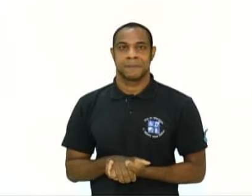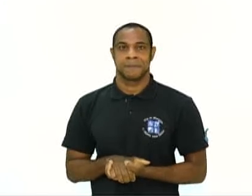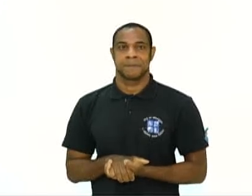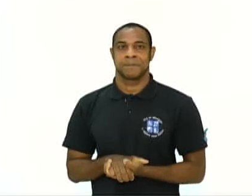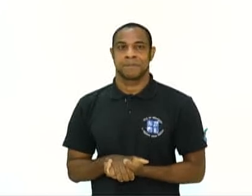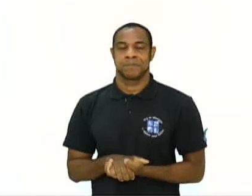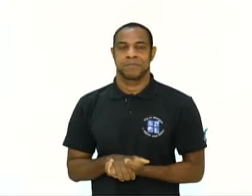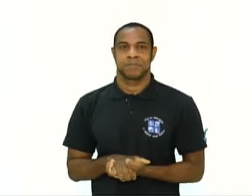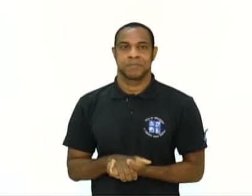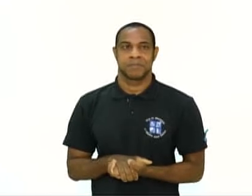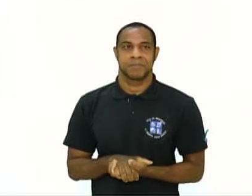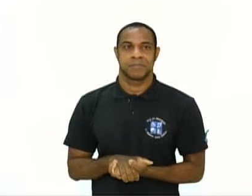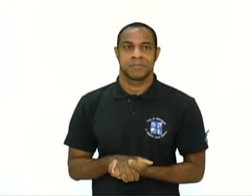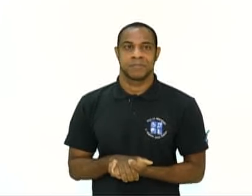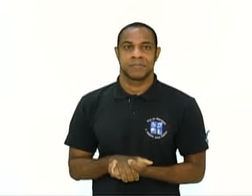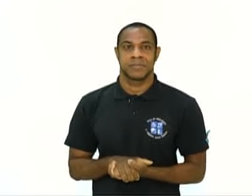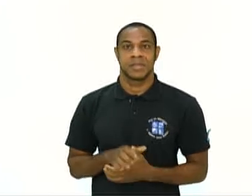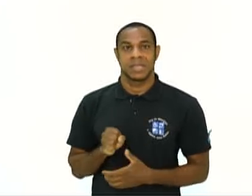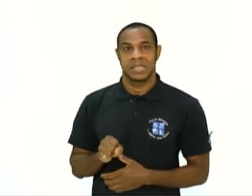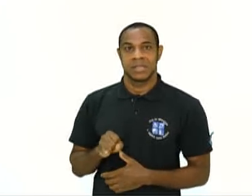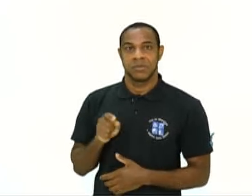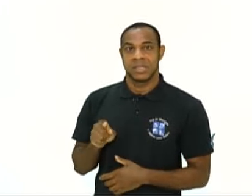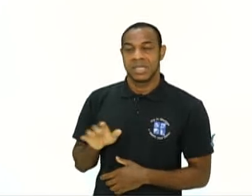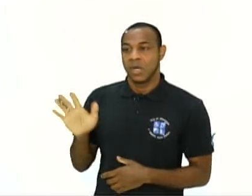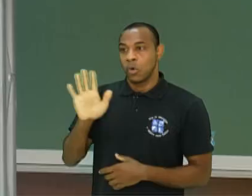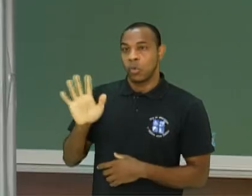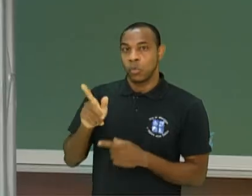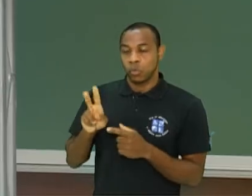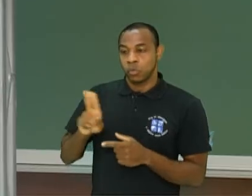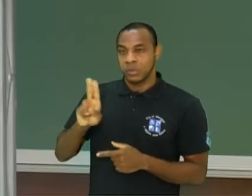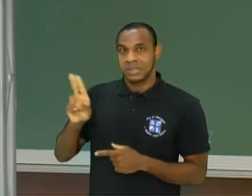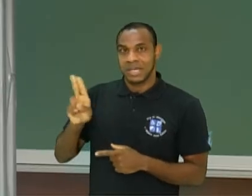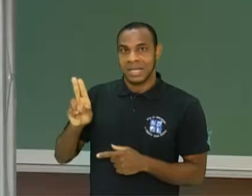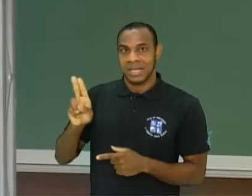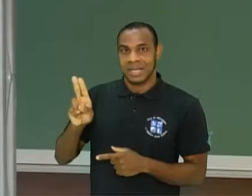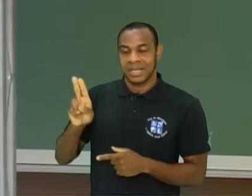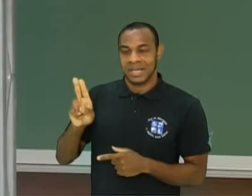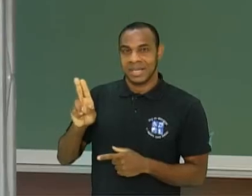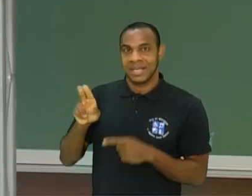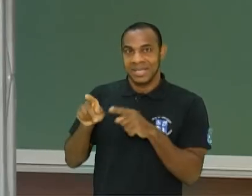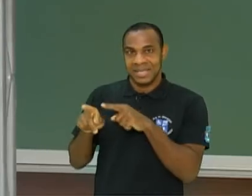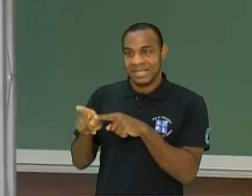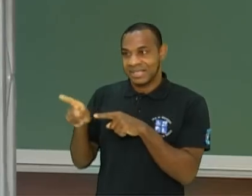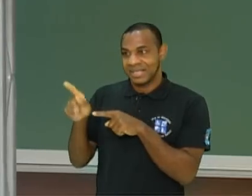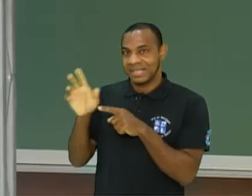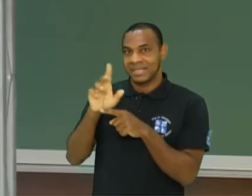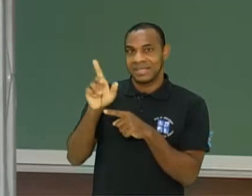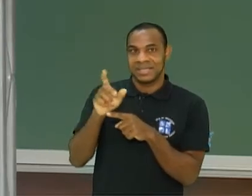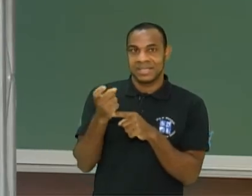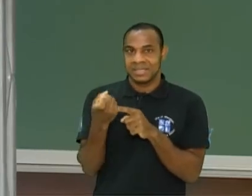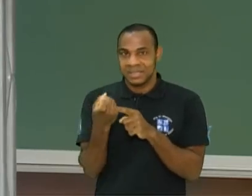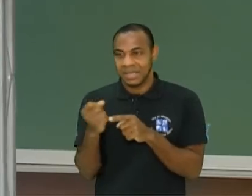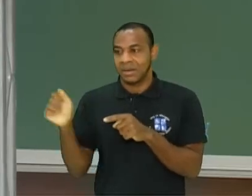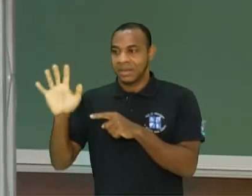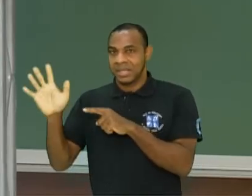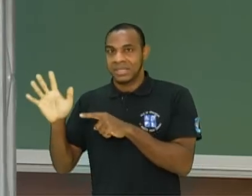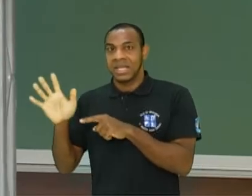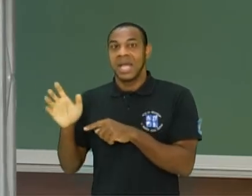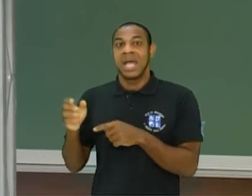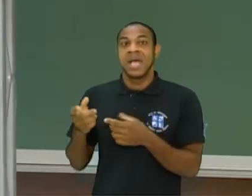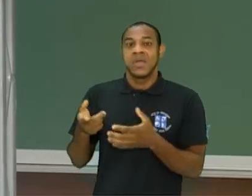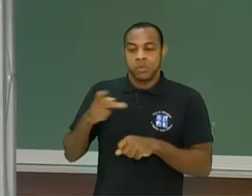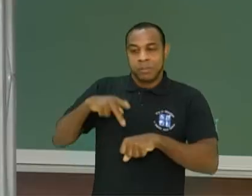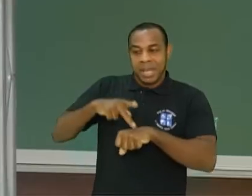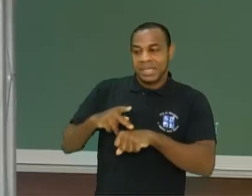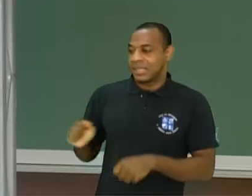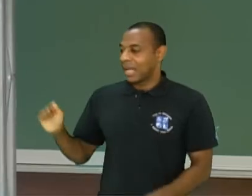be interpreted? Se você usar esse sinal aqui em alguns países lá asiáticos, como que ele